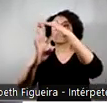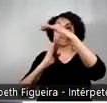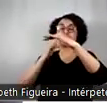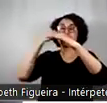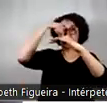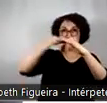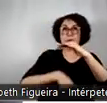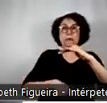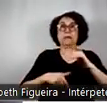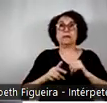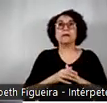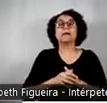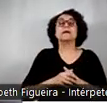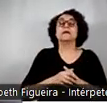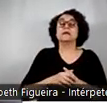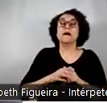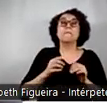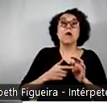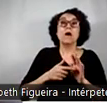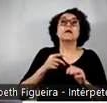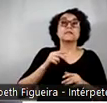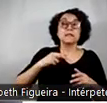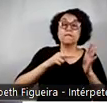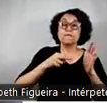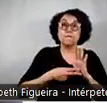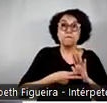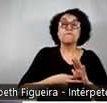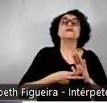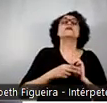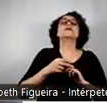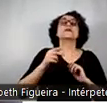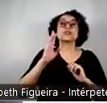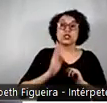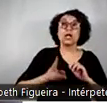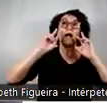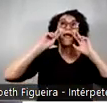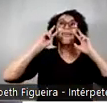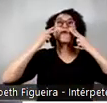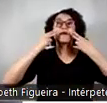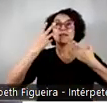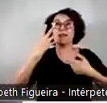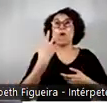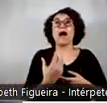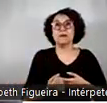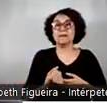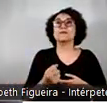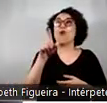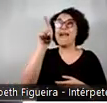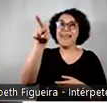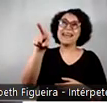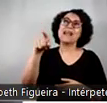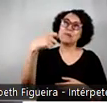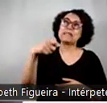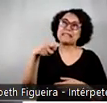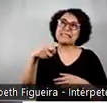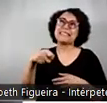pessoa ela tem um reconhecimento, né, do refúgio, ou se não tem autorização de residência para poder viver no Brasil, né, para poder estar